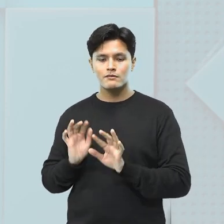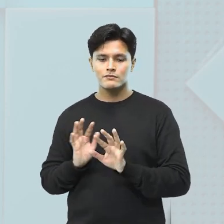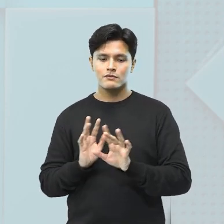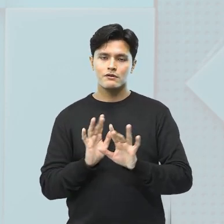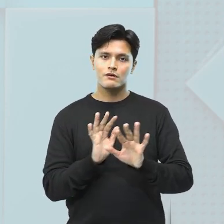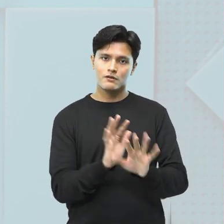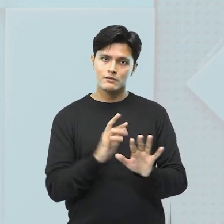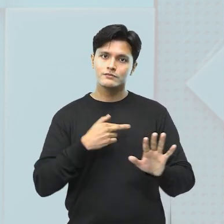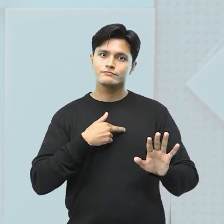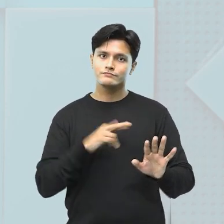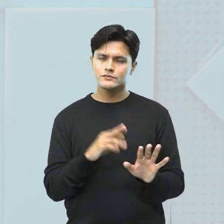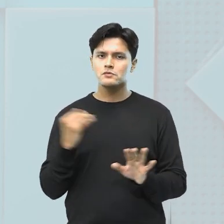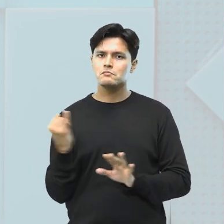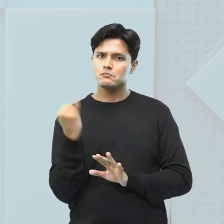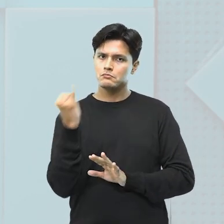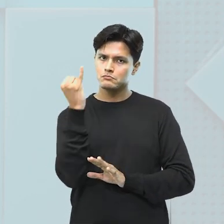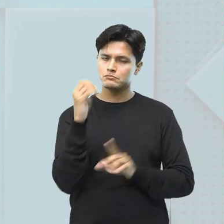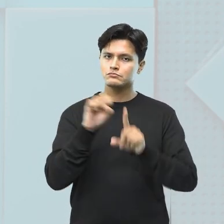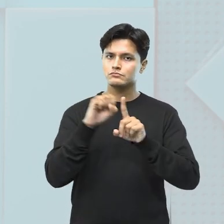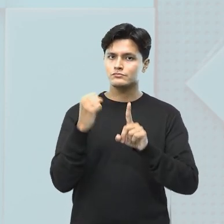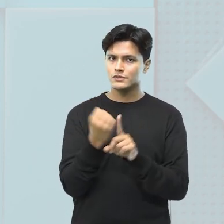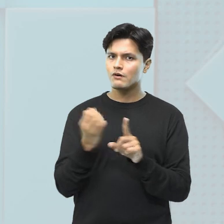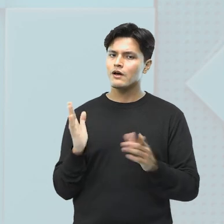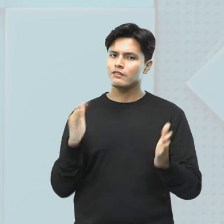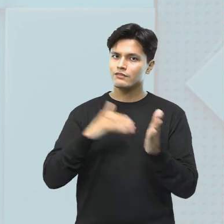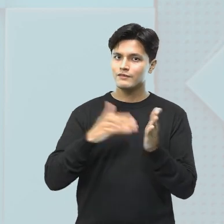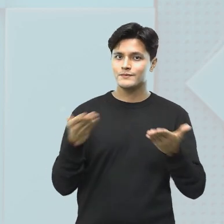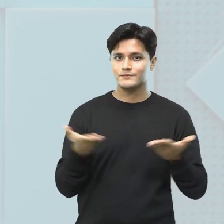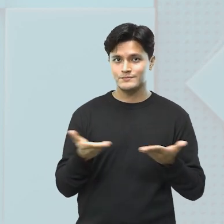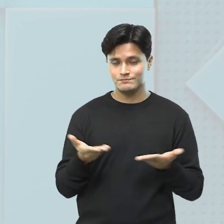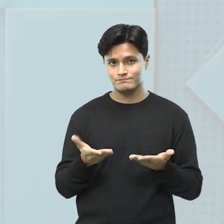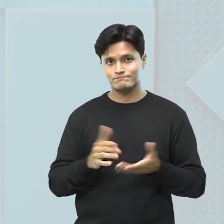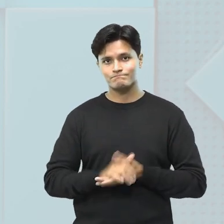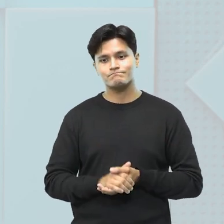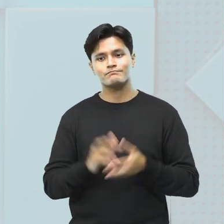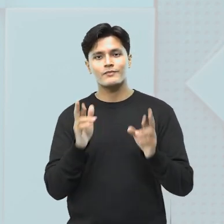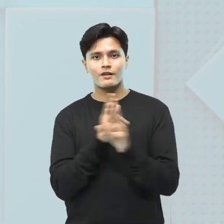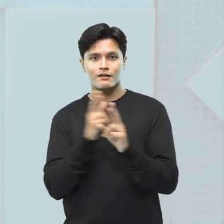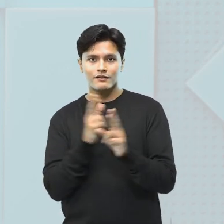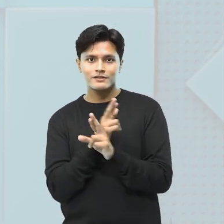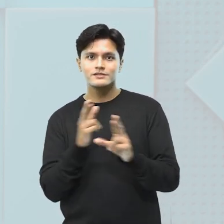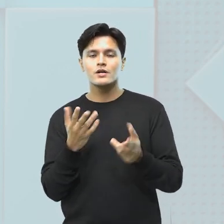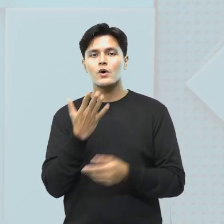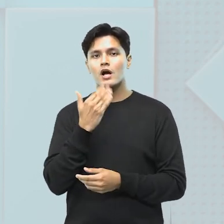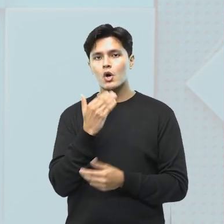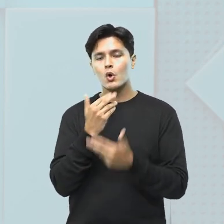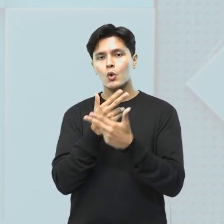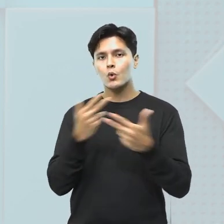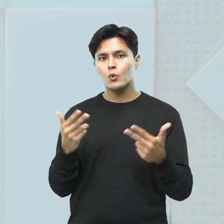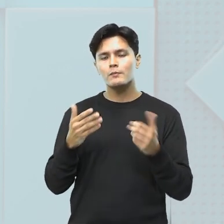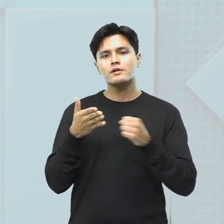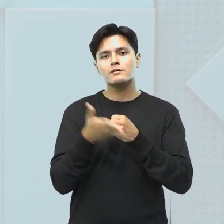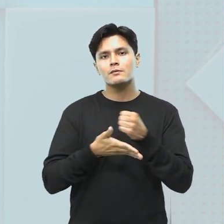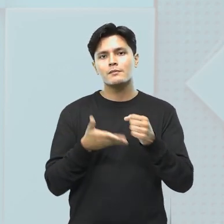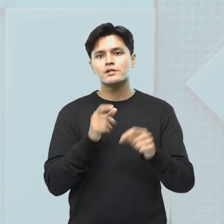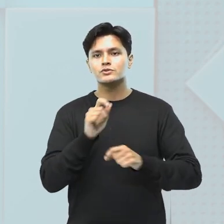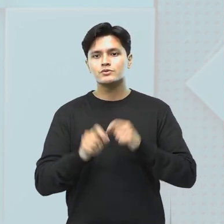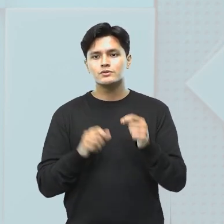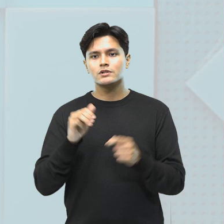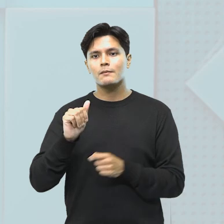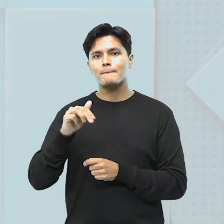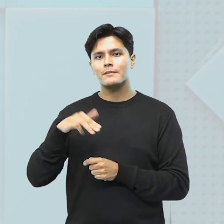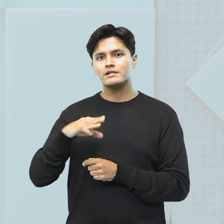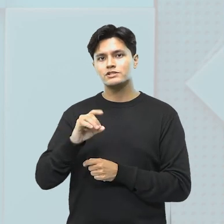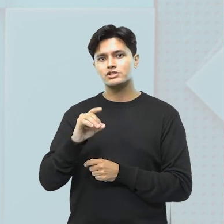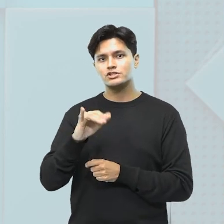grande importância social e são assim até hoje. Em relação à culinária, ela era baseada ali na mandioca,